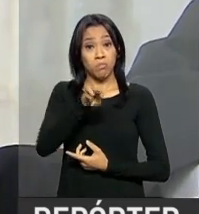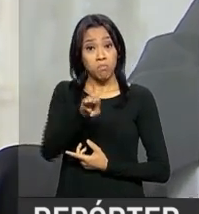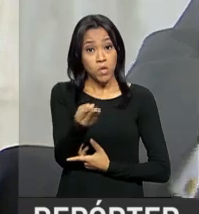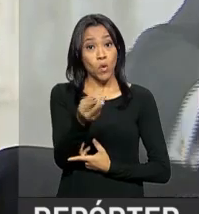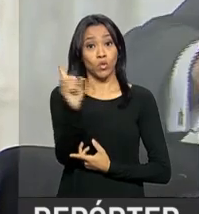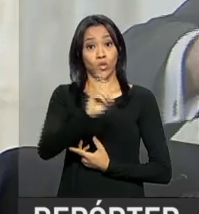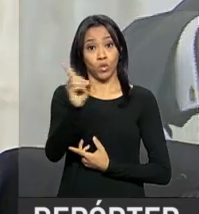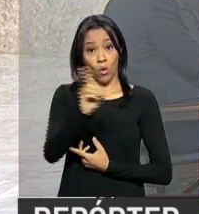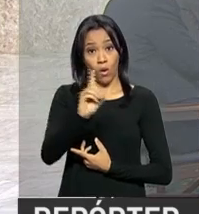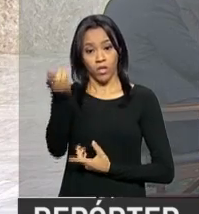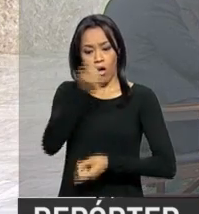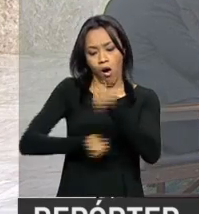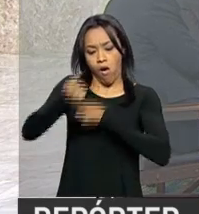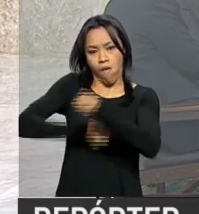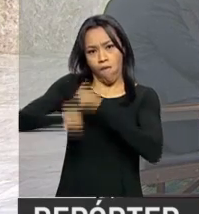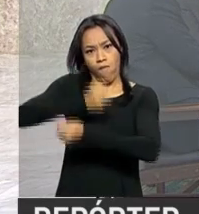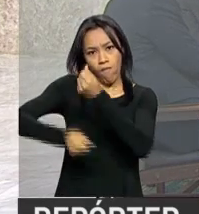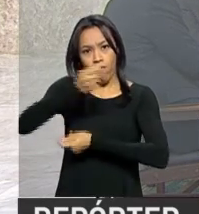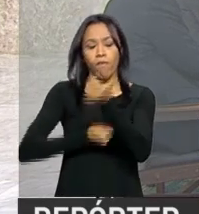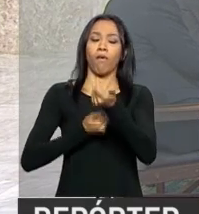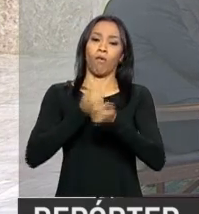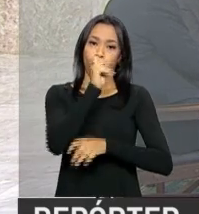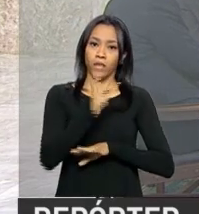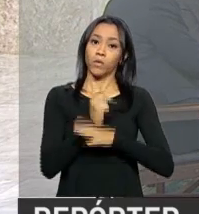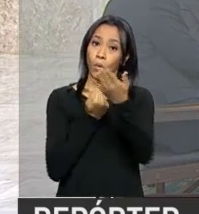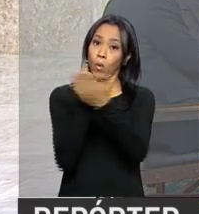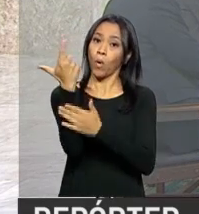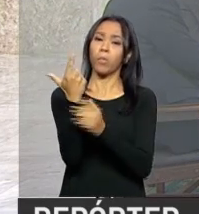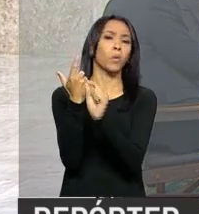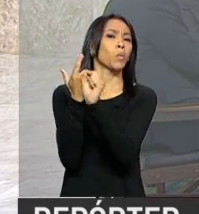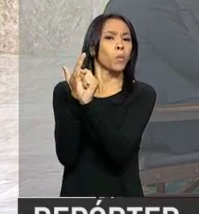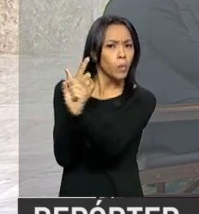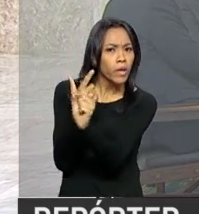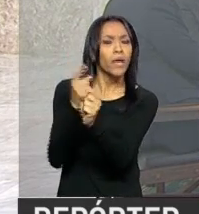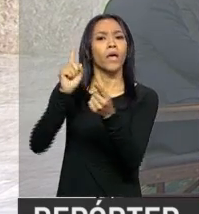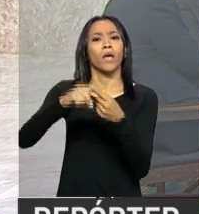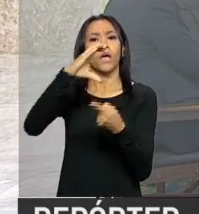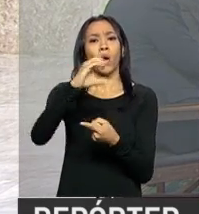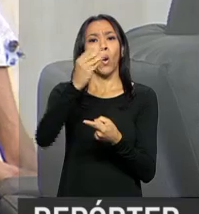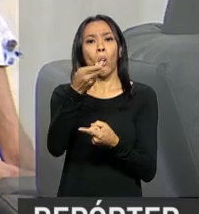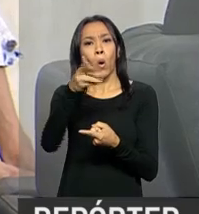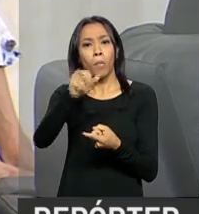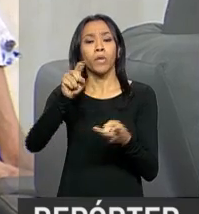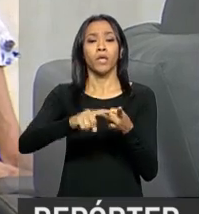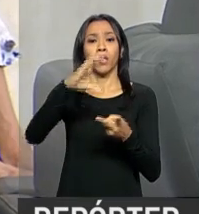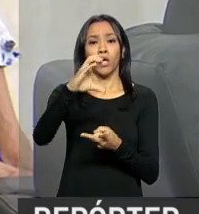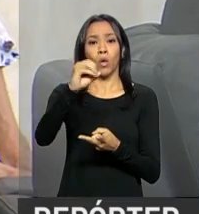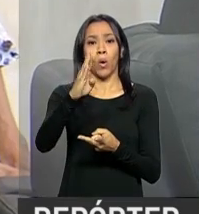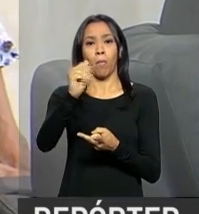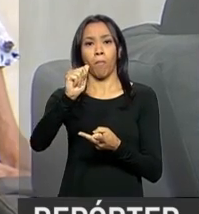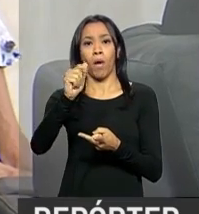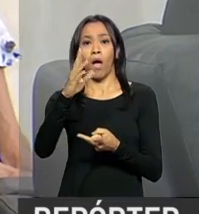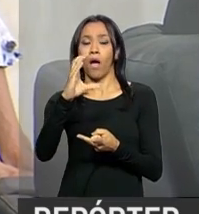US$ 82 milhões em trocas comerciais. O Brasil compra da República do Congo principalmente cobre e cobalto e vende